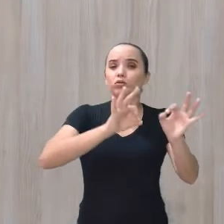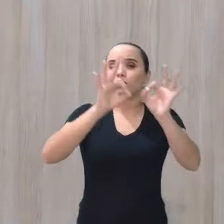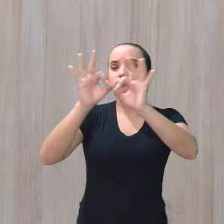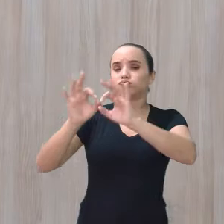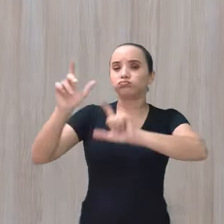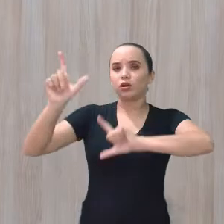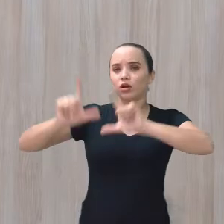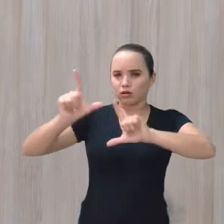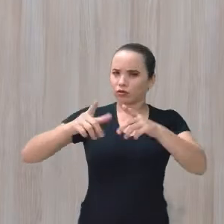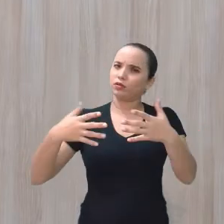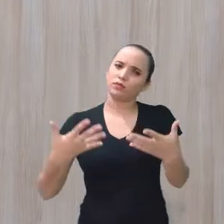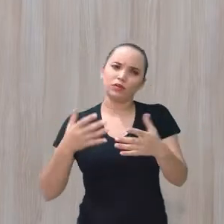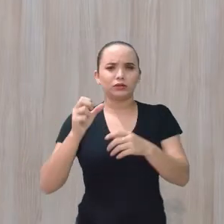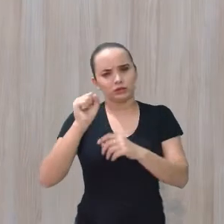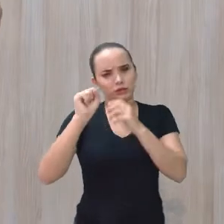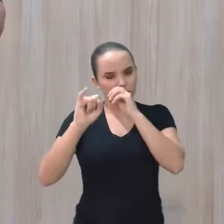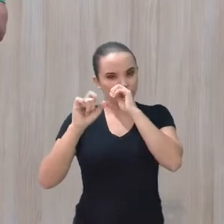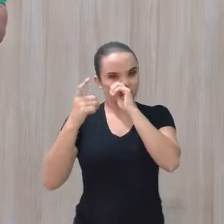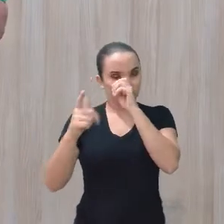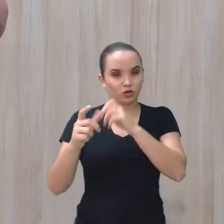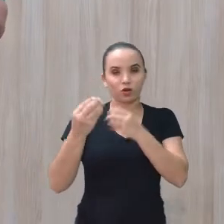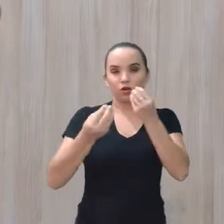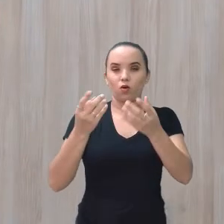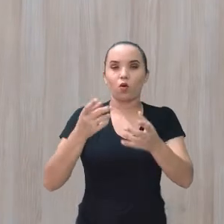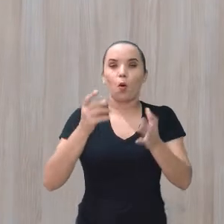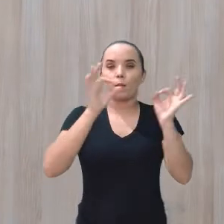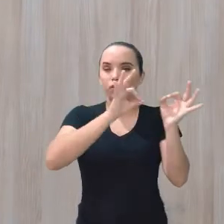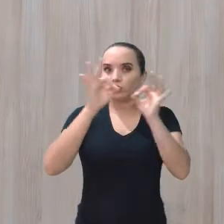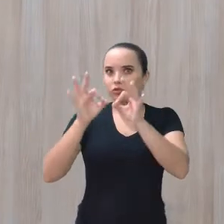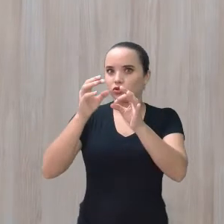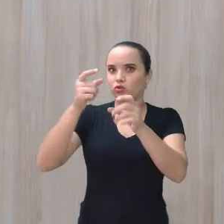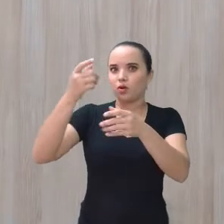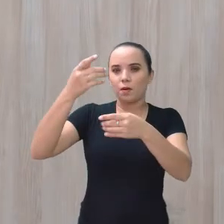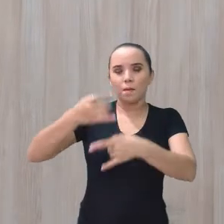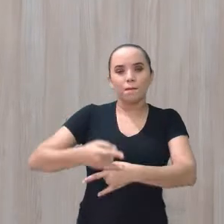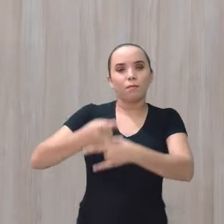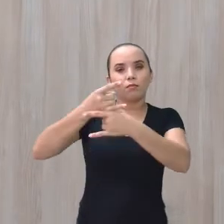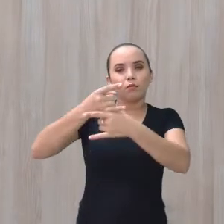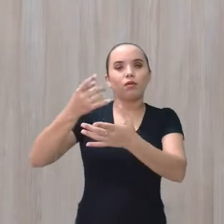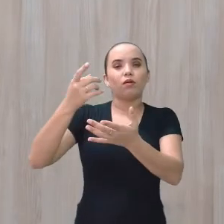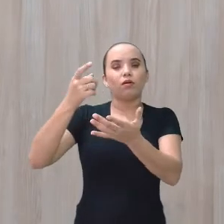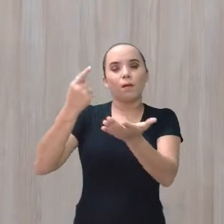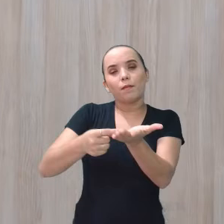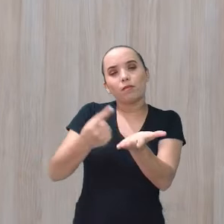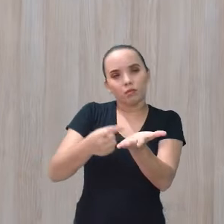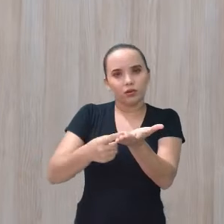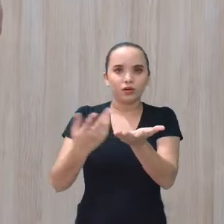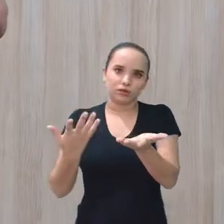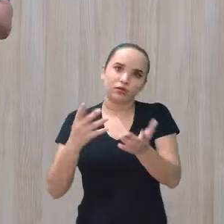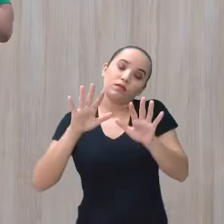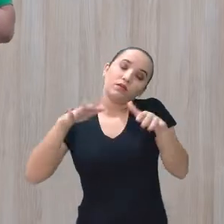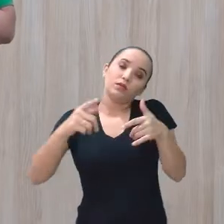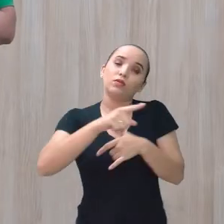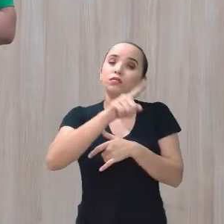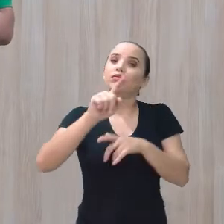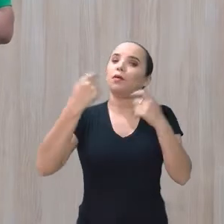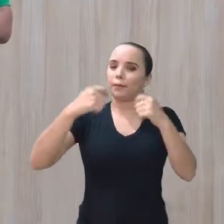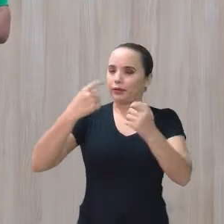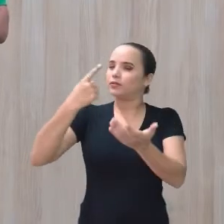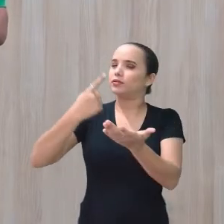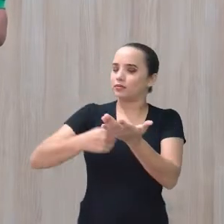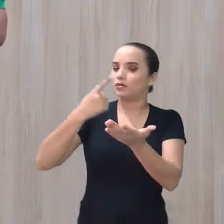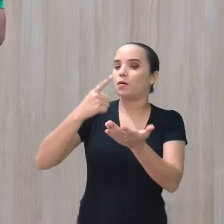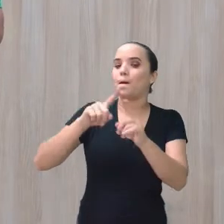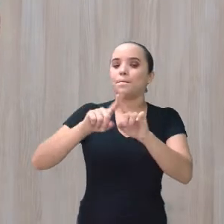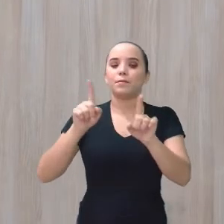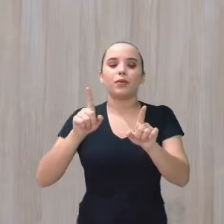não tenha como assistir pelo aplicativo, aí vocês combinam, não é? Vocês vê a melhor forma, mas